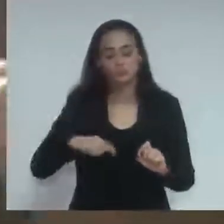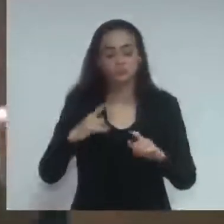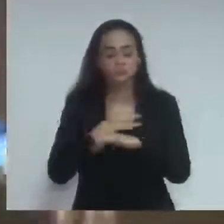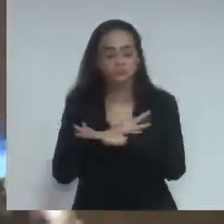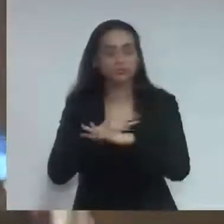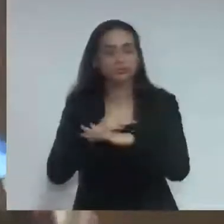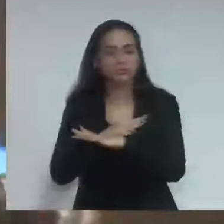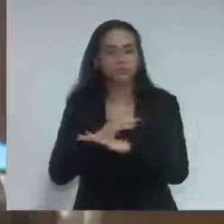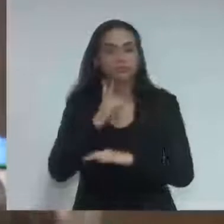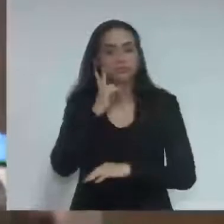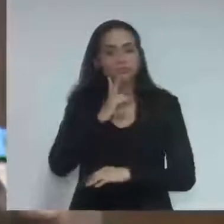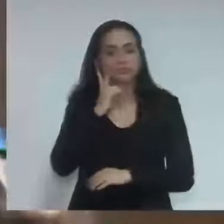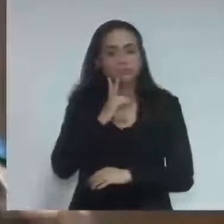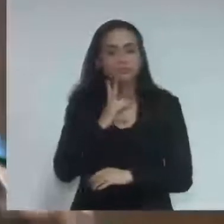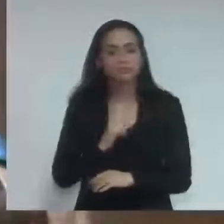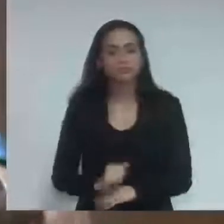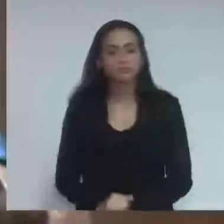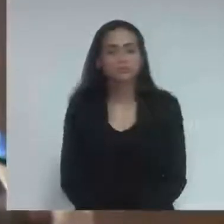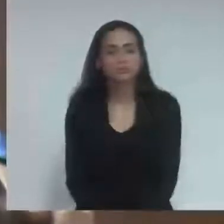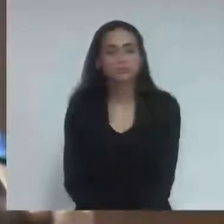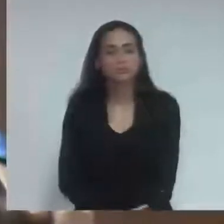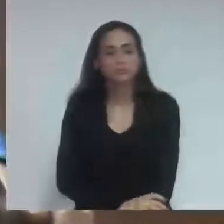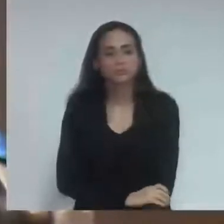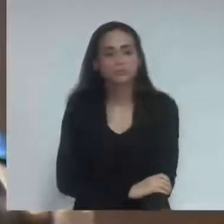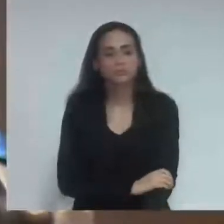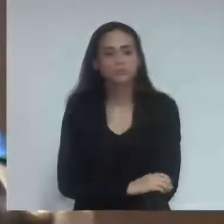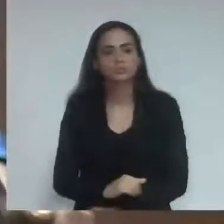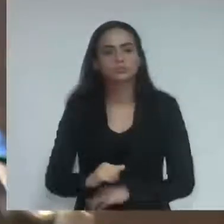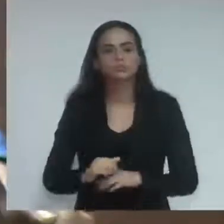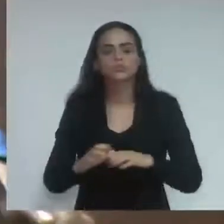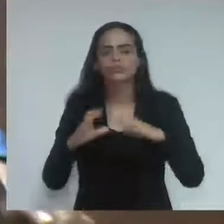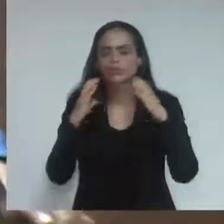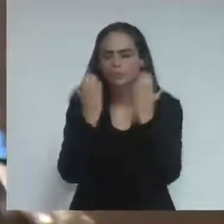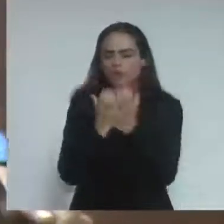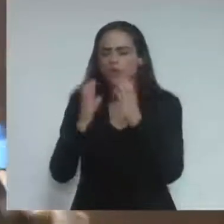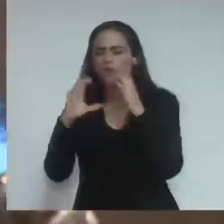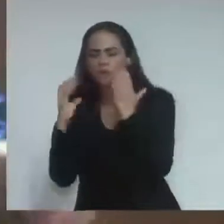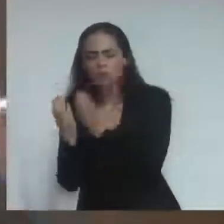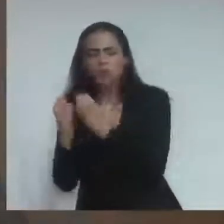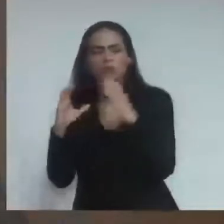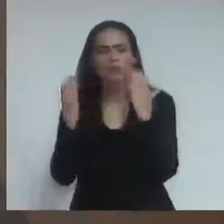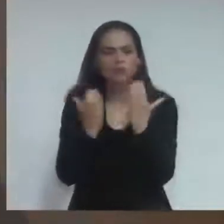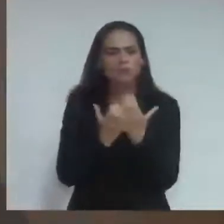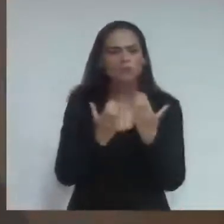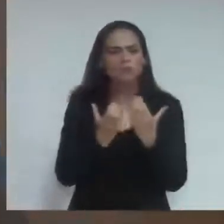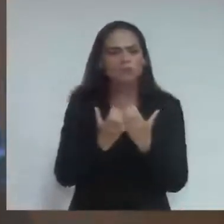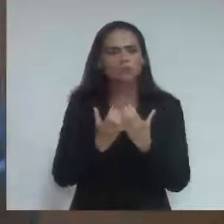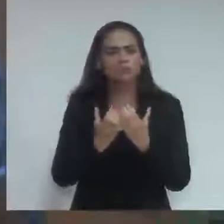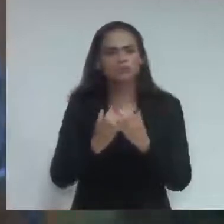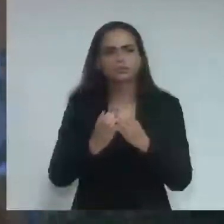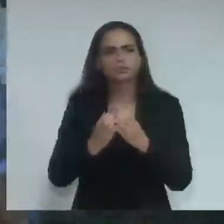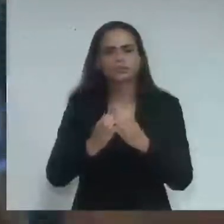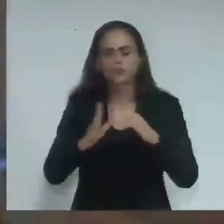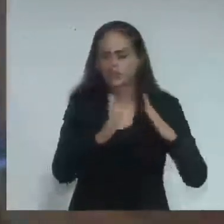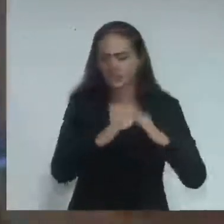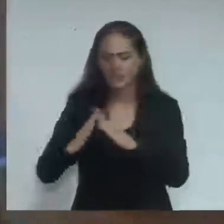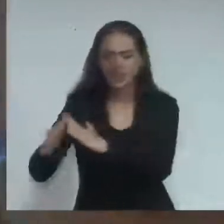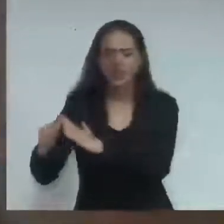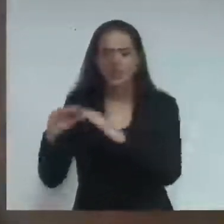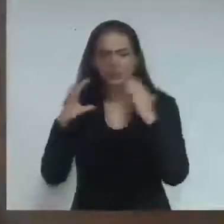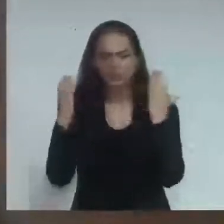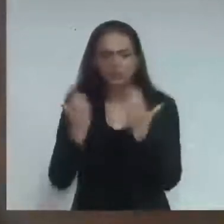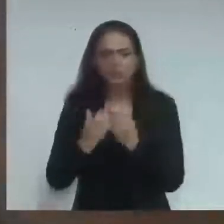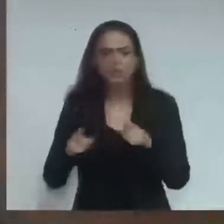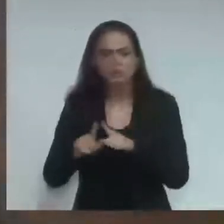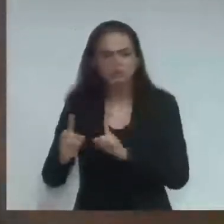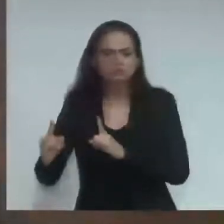cidade, dentro das características da nossa cidade, um grande número de condomínios, né? Condomínios horizontais, alguns verticais, mas uma grande